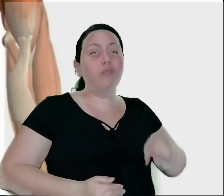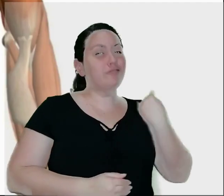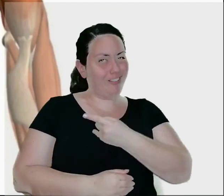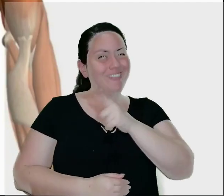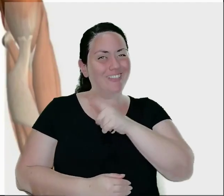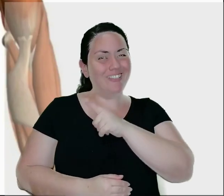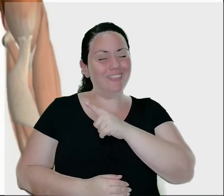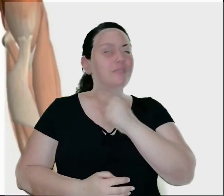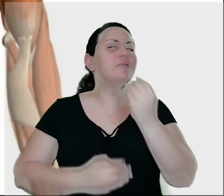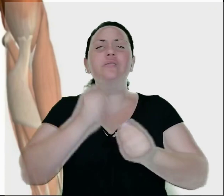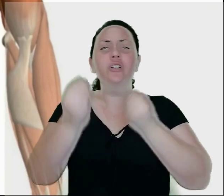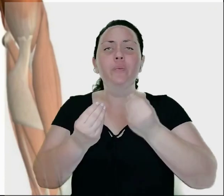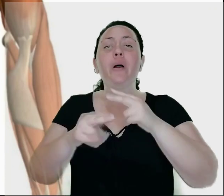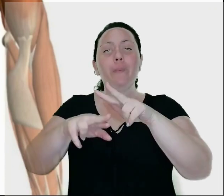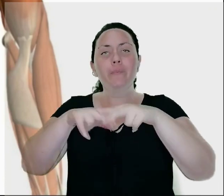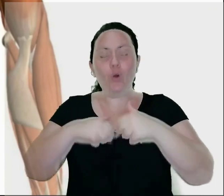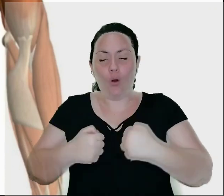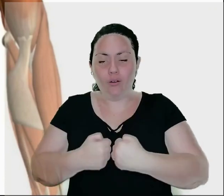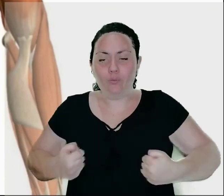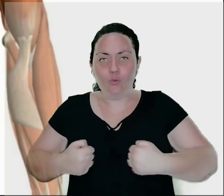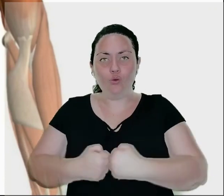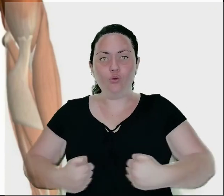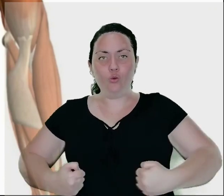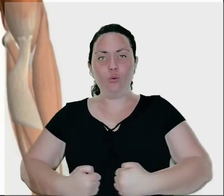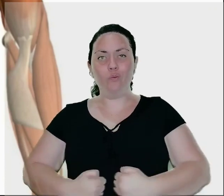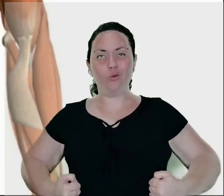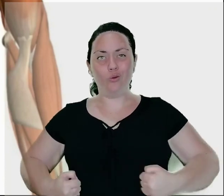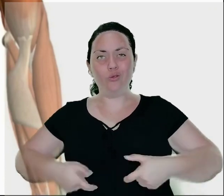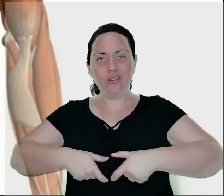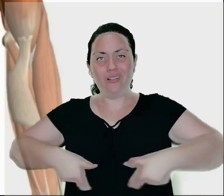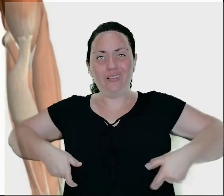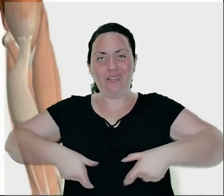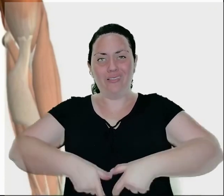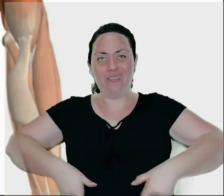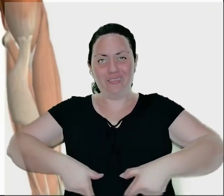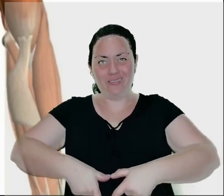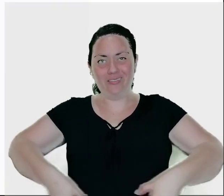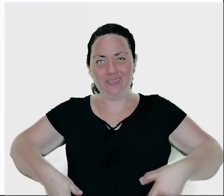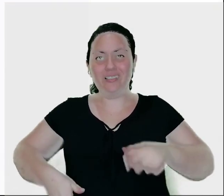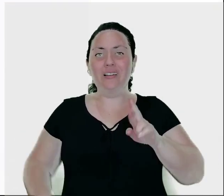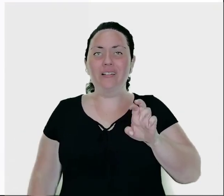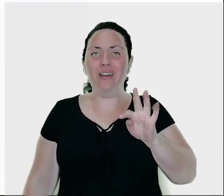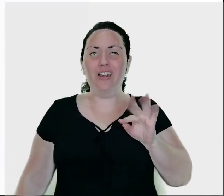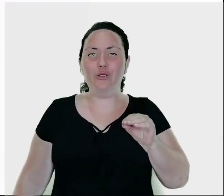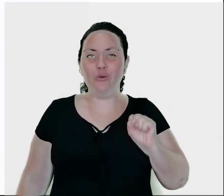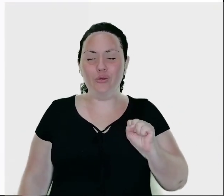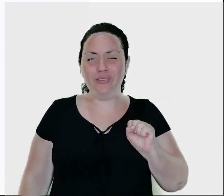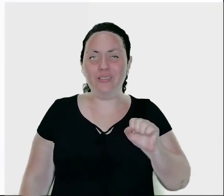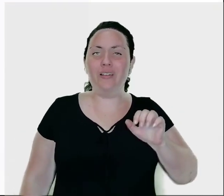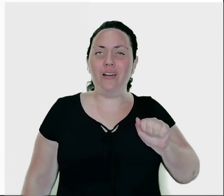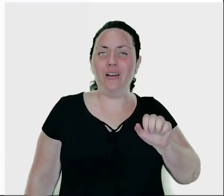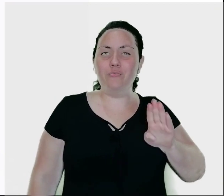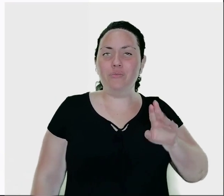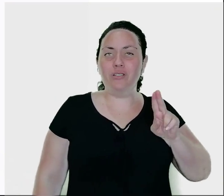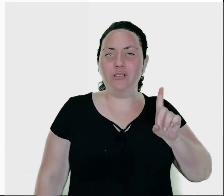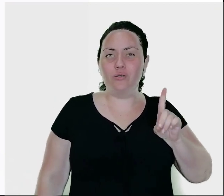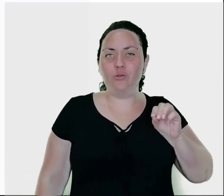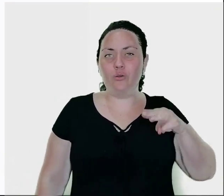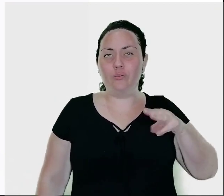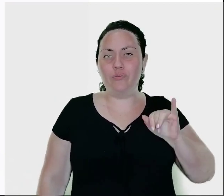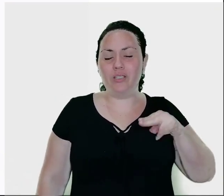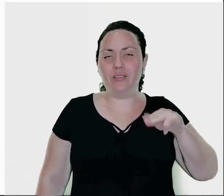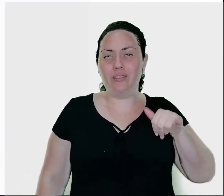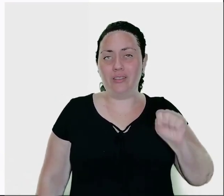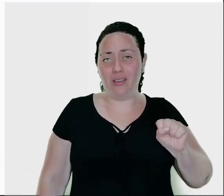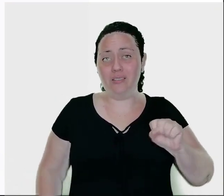intersecções tendíneas dos músculos retos abdominais. No entanto, Como ele fica atrás